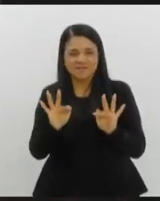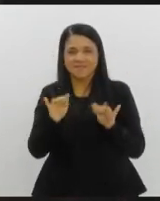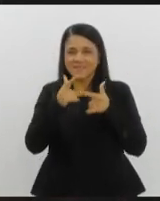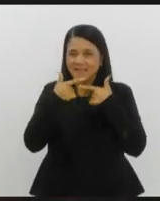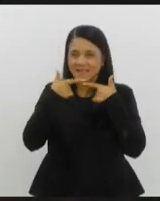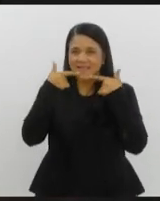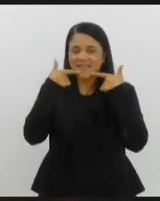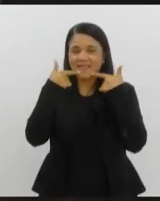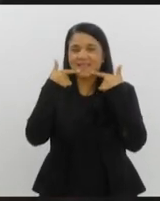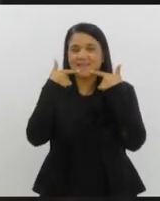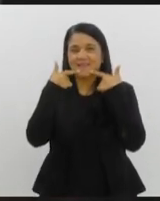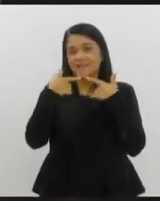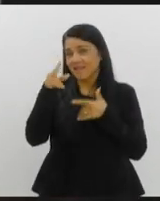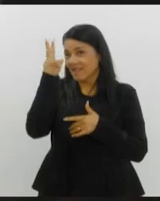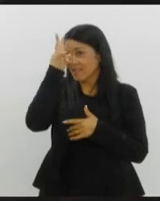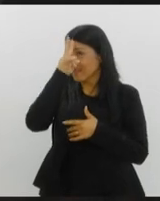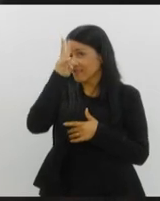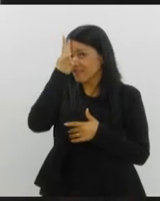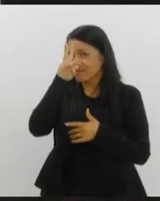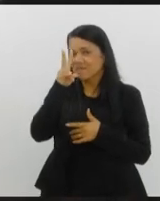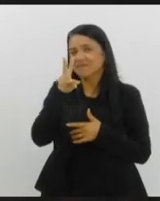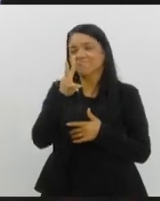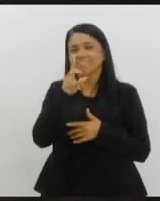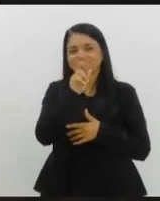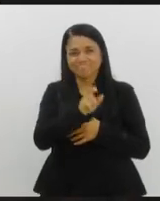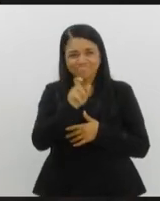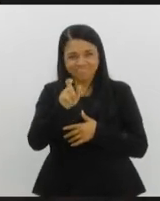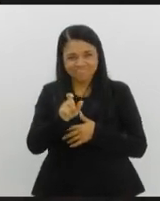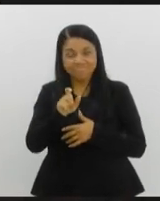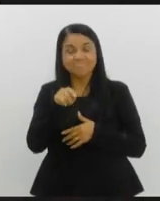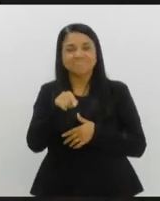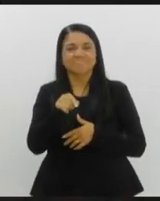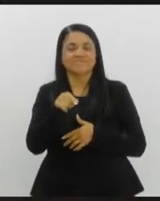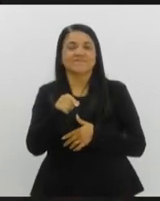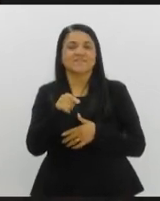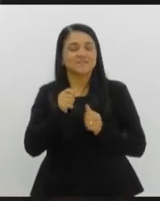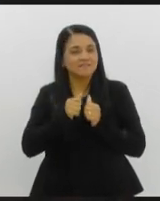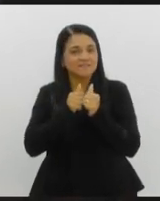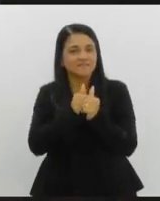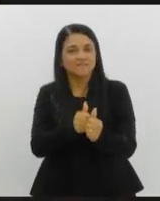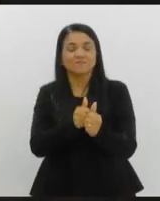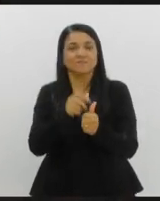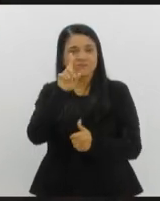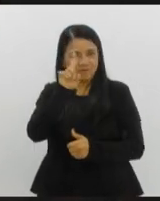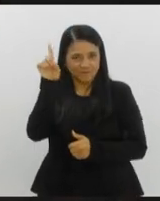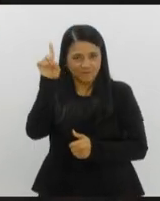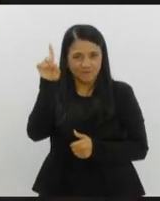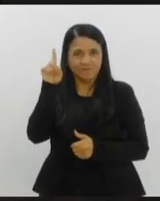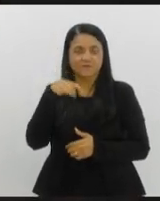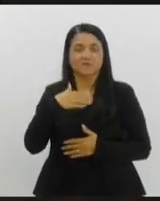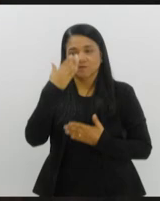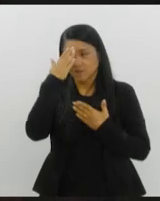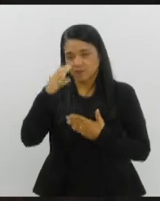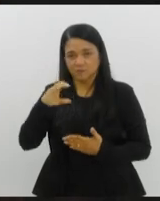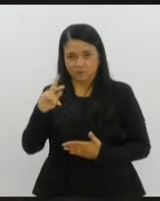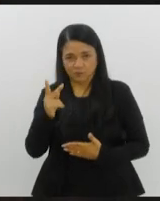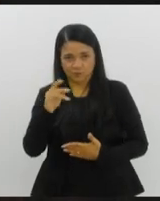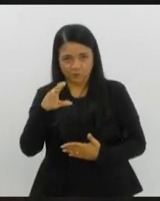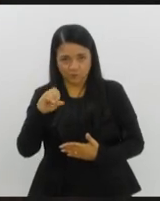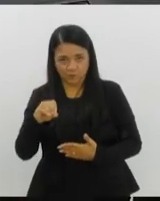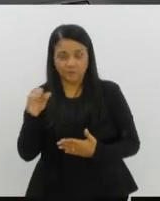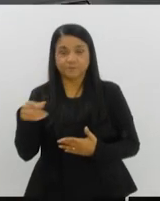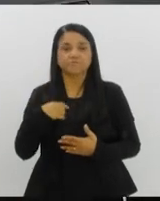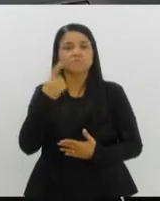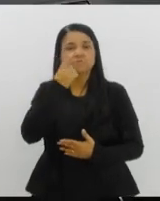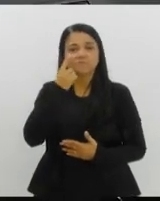lembrança e vamos seguir a vida com Deus. Obrigado, Chico. Deputado Flávio Serafini, por favor.